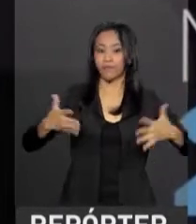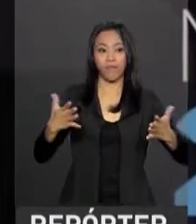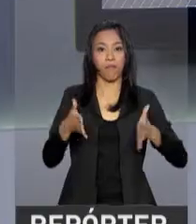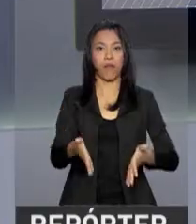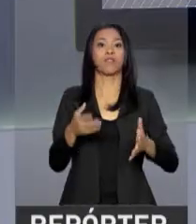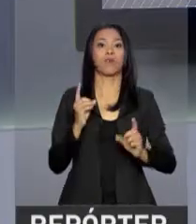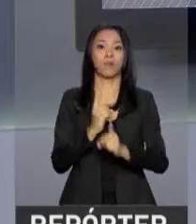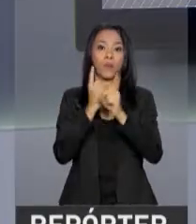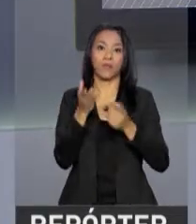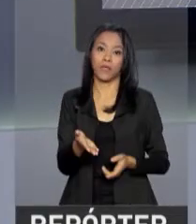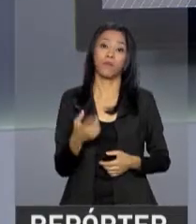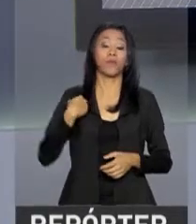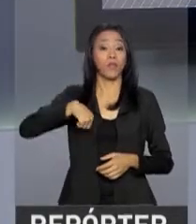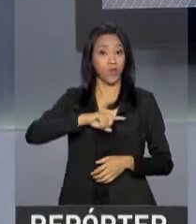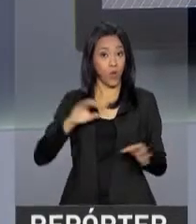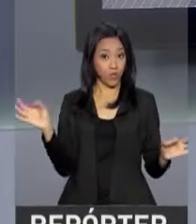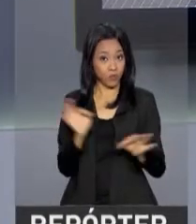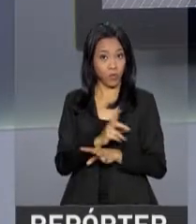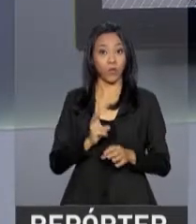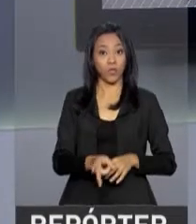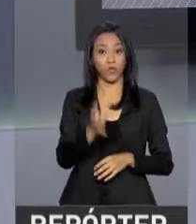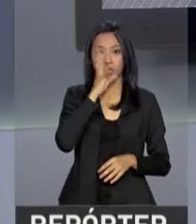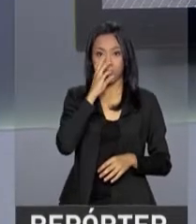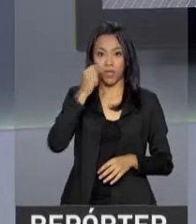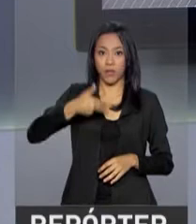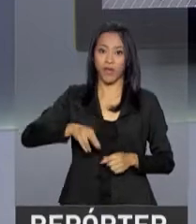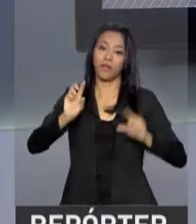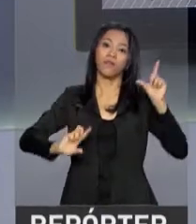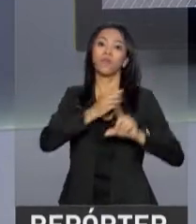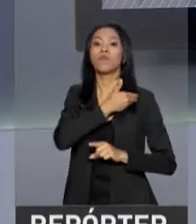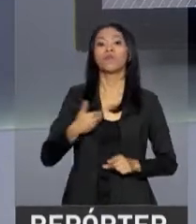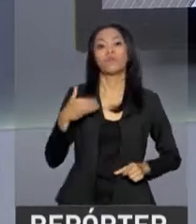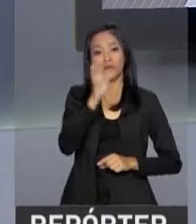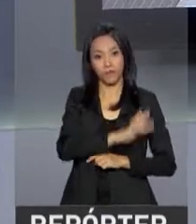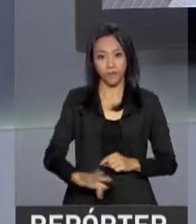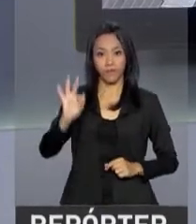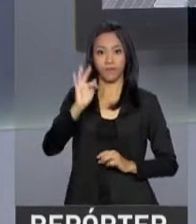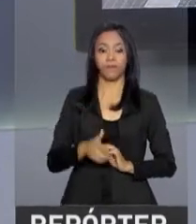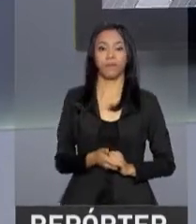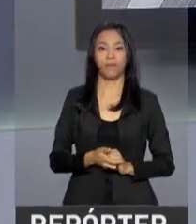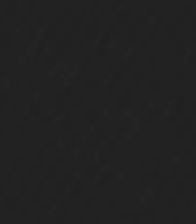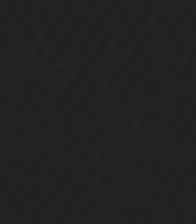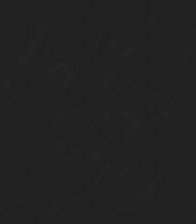rone e nós ficamos por aqui continue na nbr a tv do governo federal